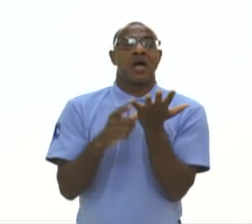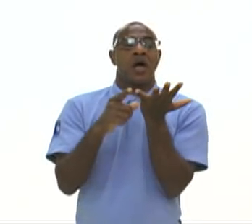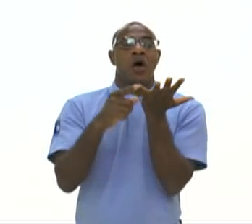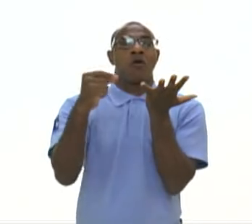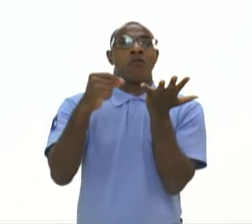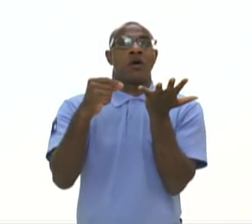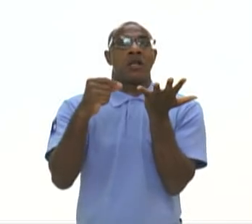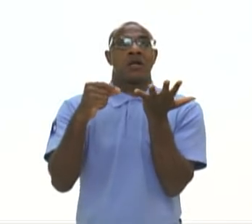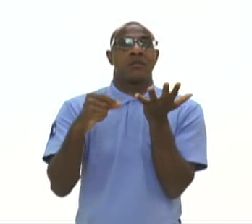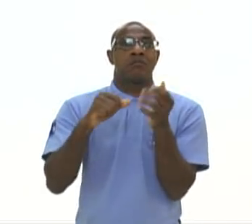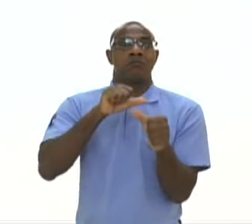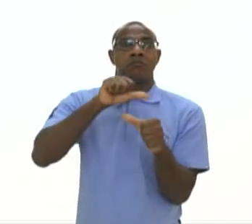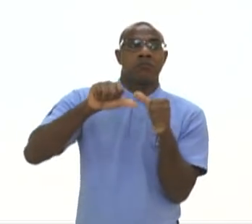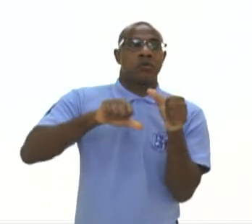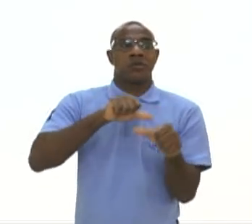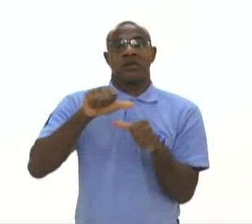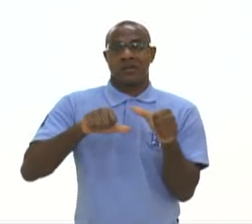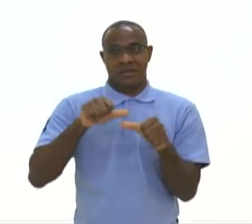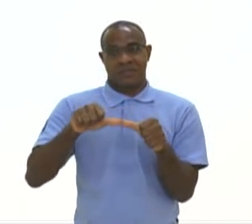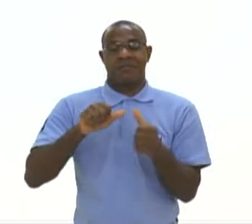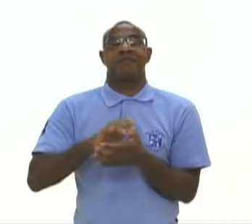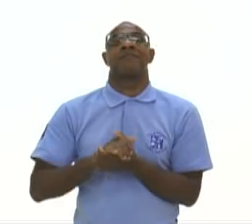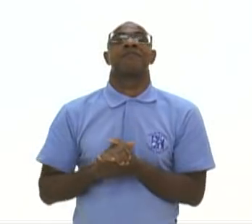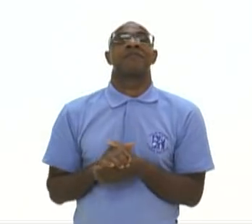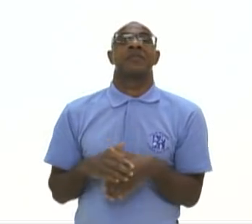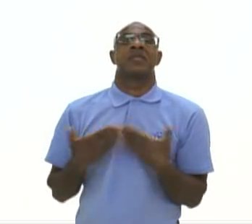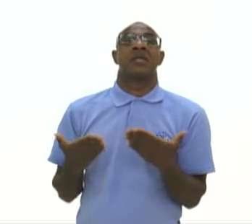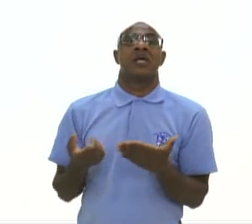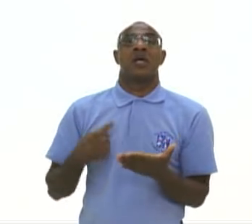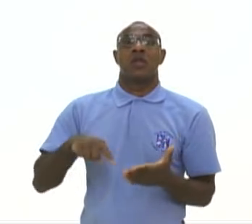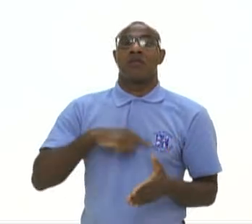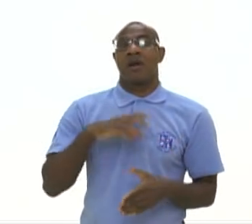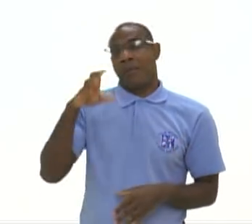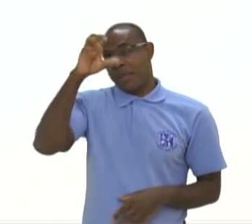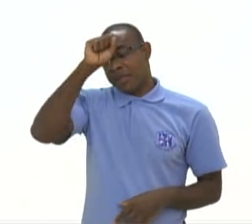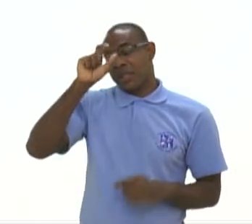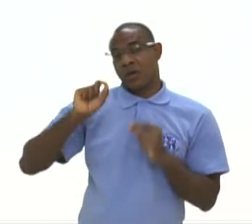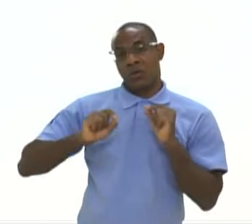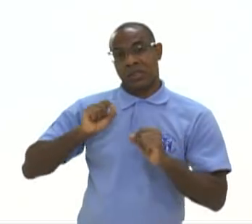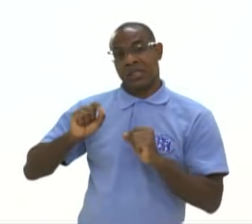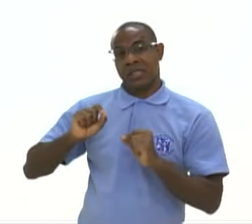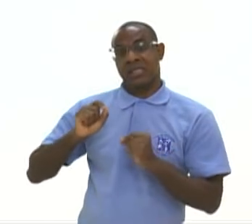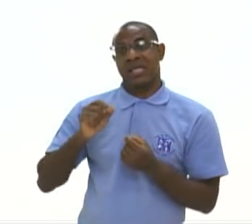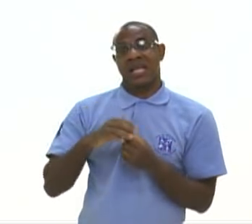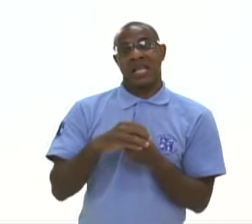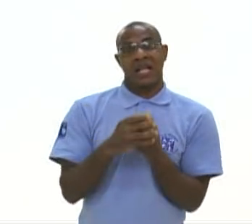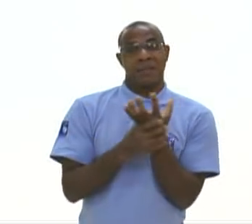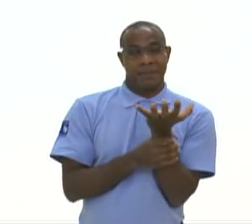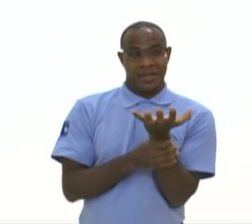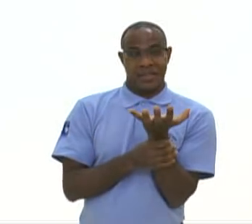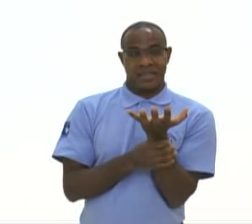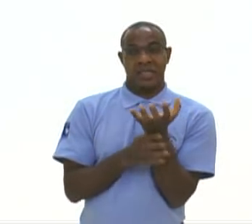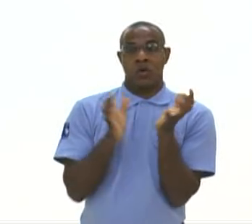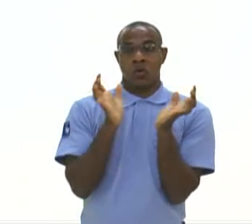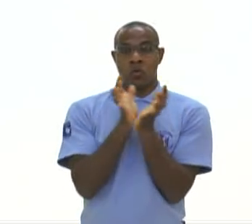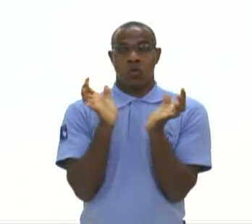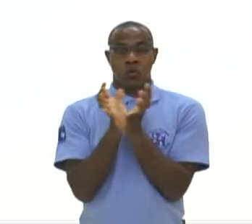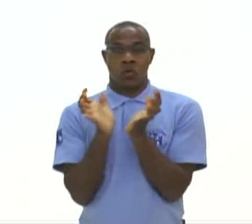é especializada nessa função. A gente vai aprender que essas plantas, que são do grupo